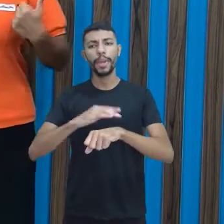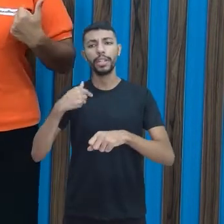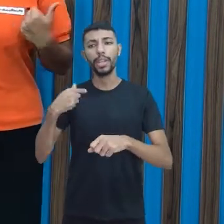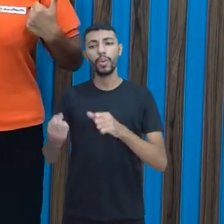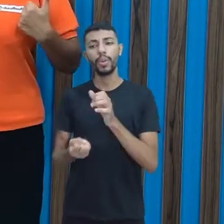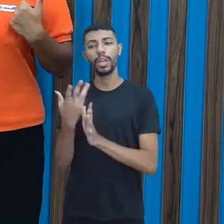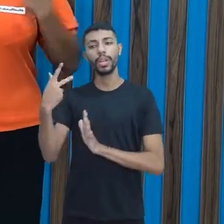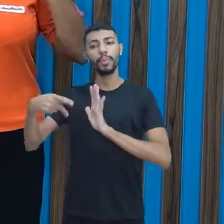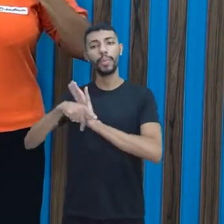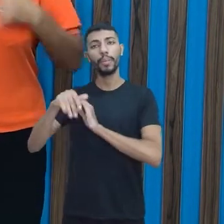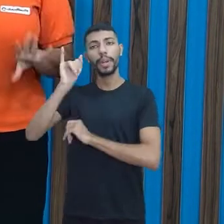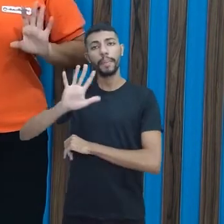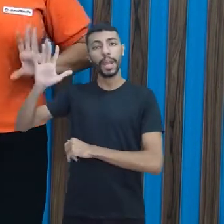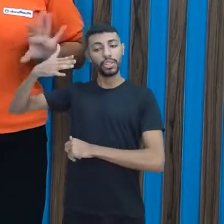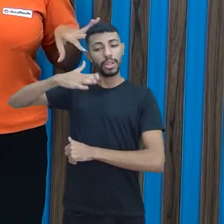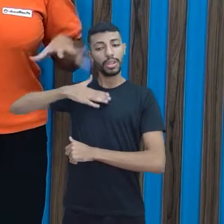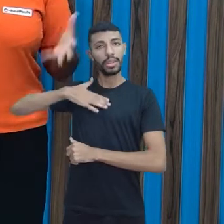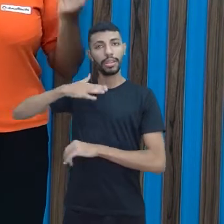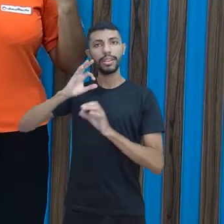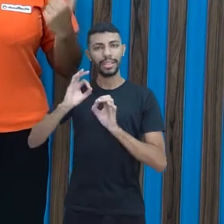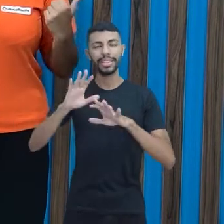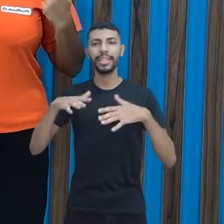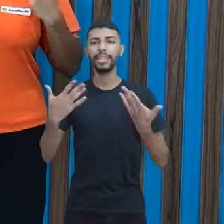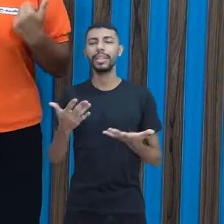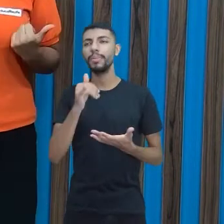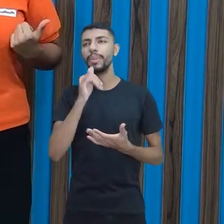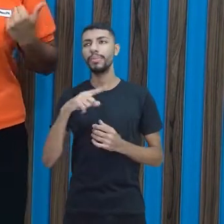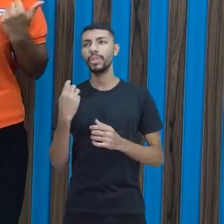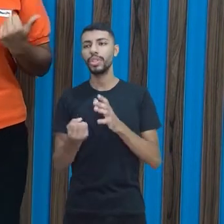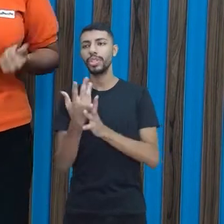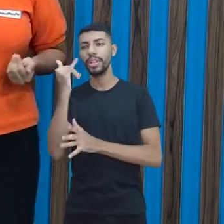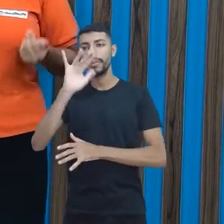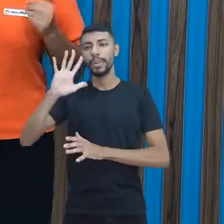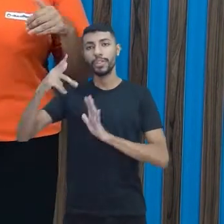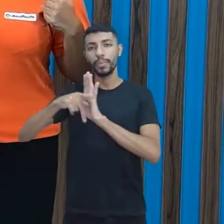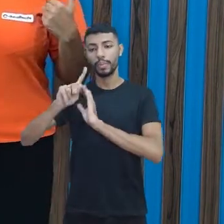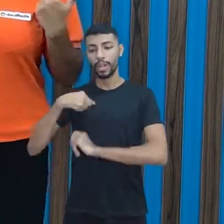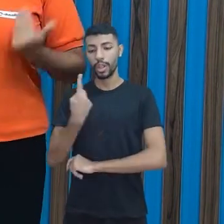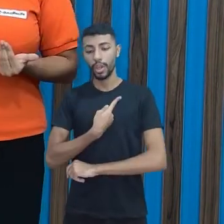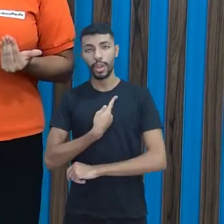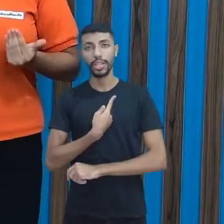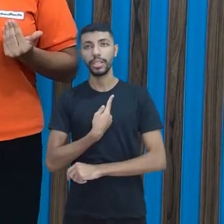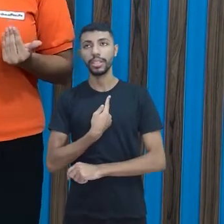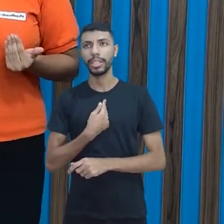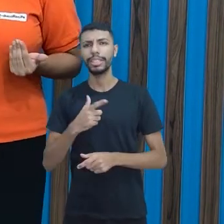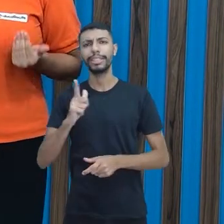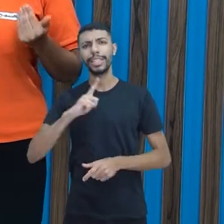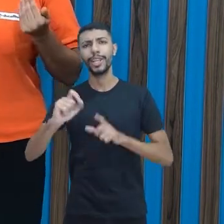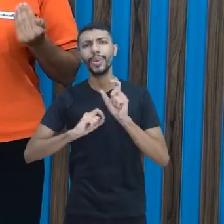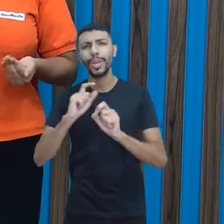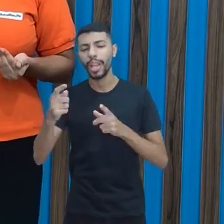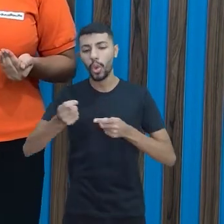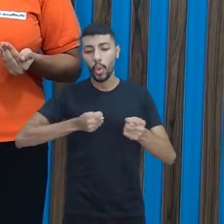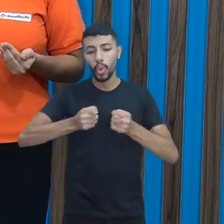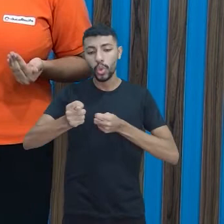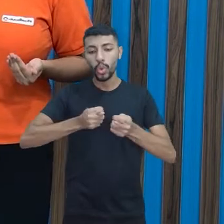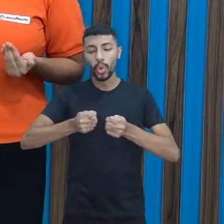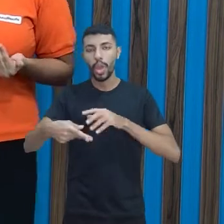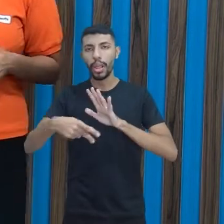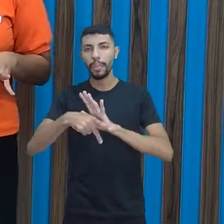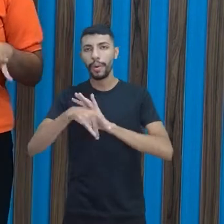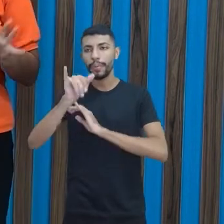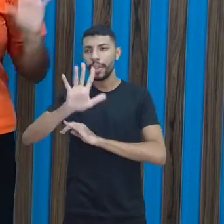mesmos. E quando a gente produz uma imagem nossa, a gente acaba tendo o quê? Um controle dessa imagem. A gente